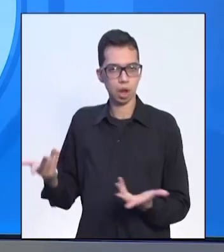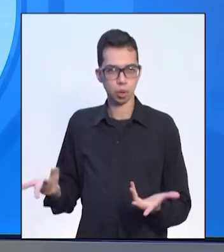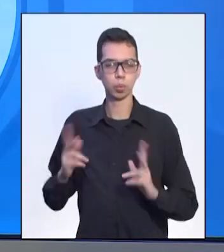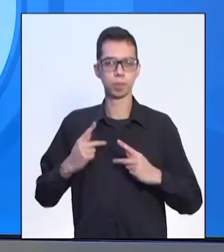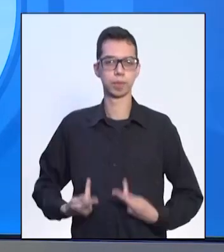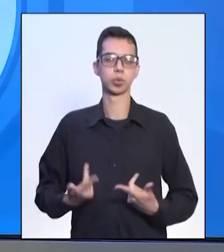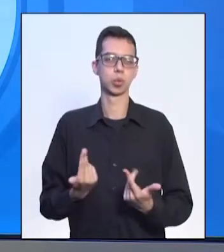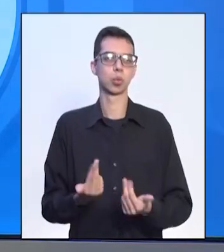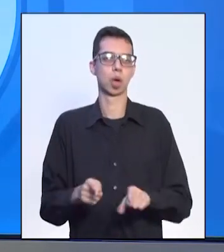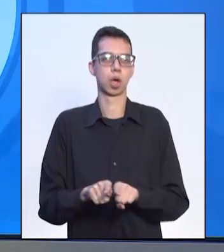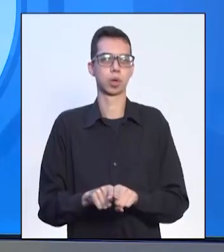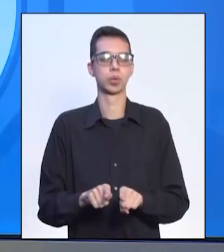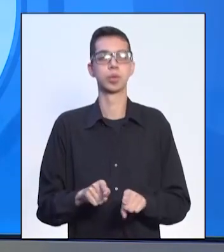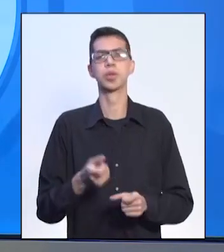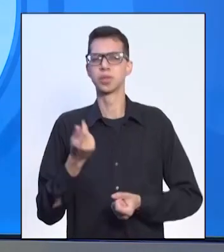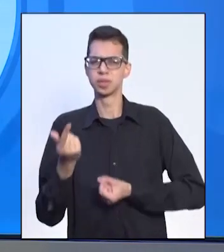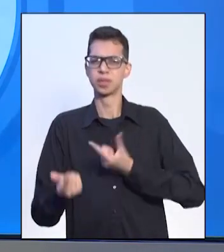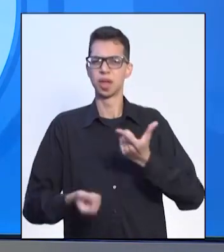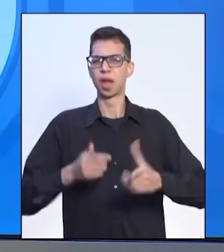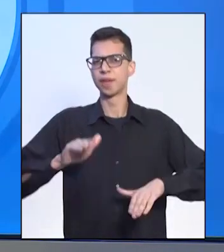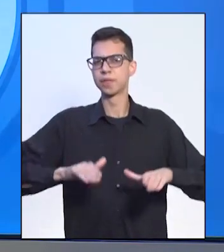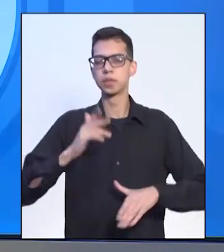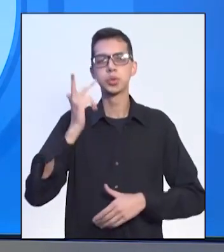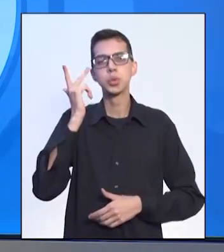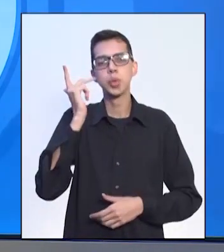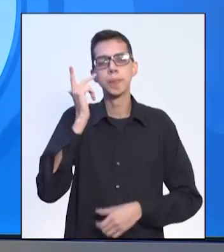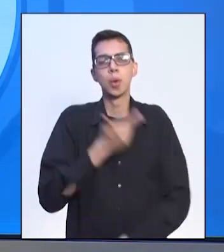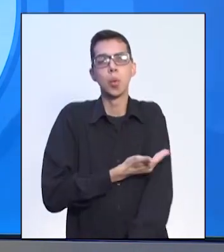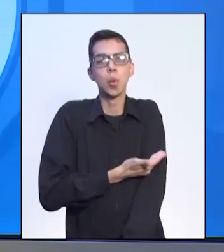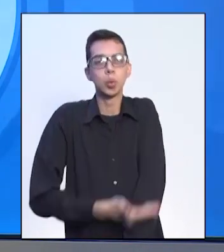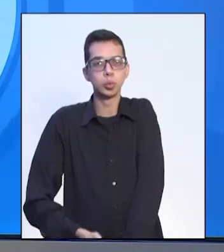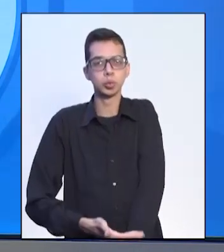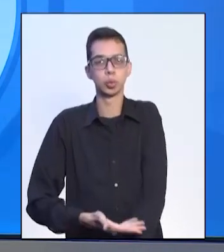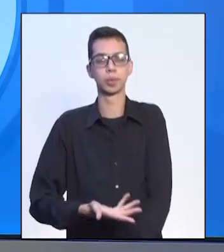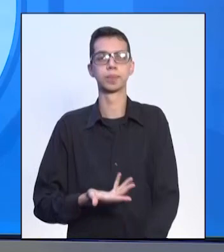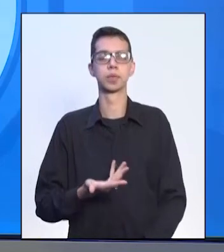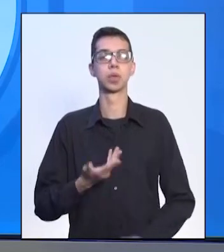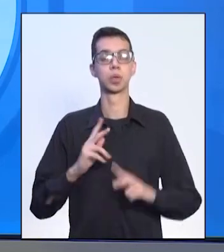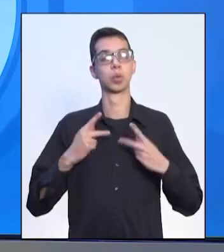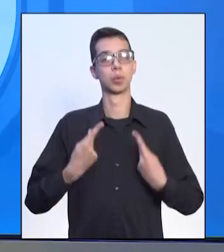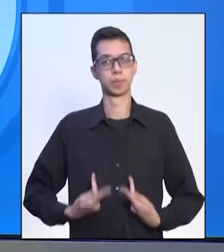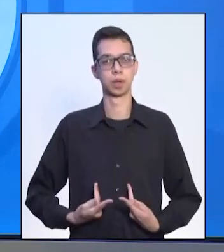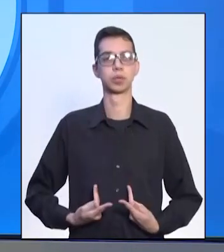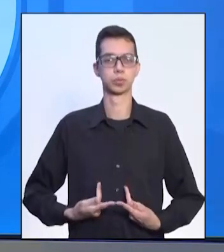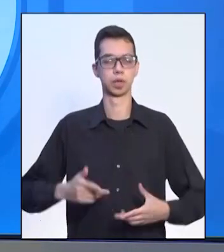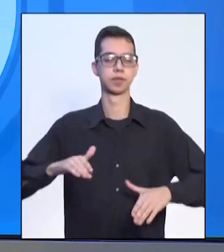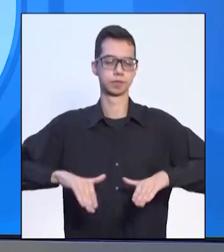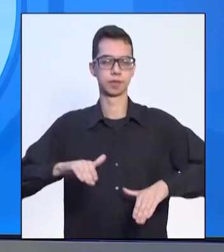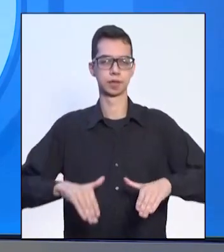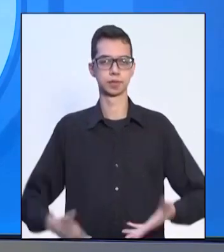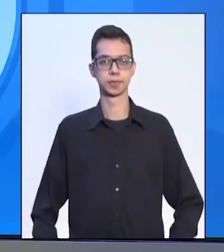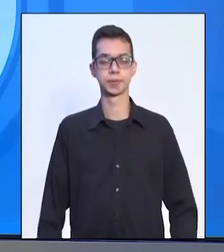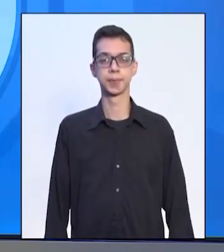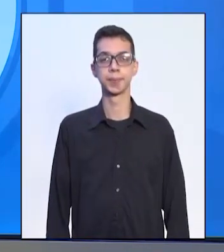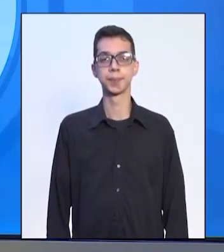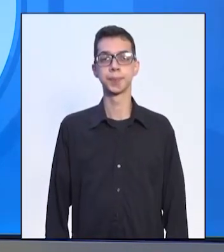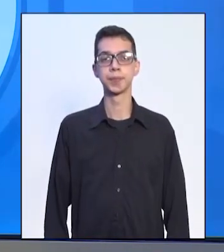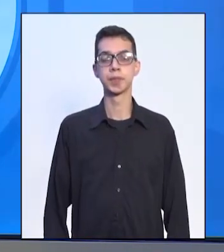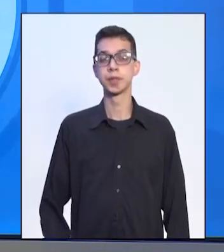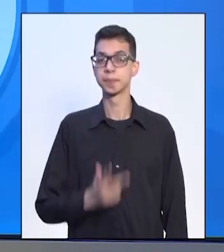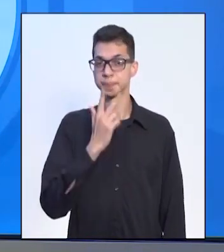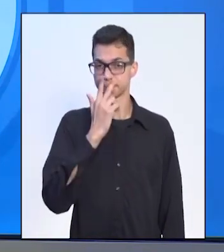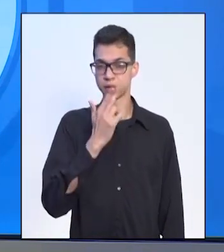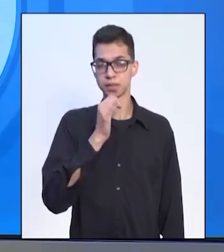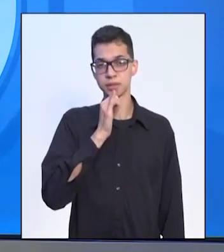questão de que talvez nós temos alguns instintos que são puramente humanos, que a gente não encontra alguns impulsos que não estão